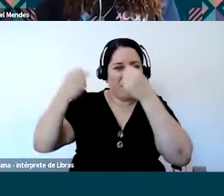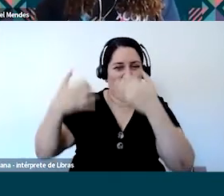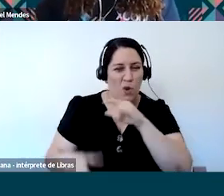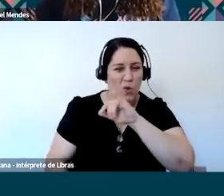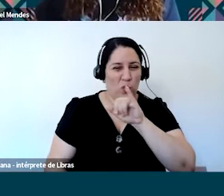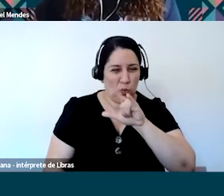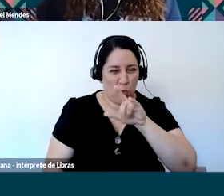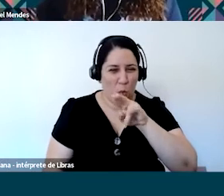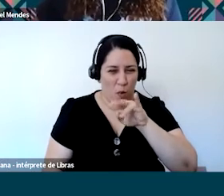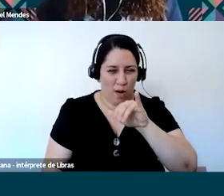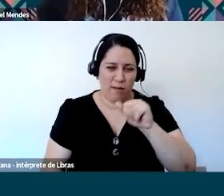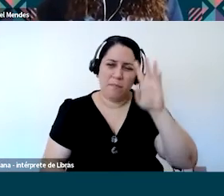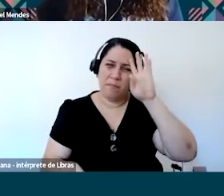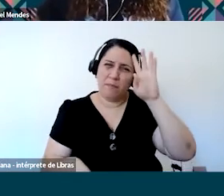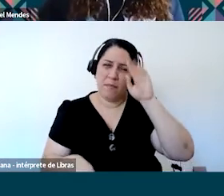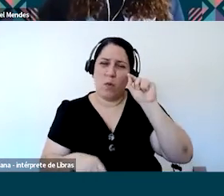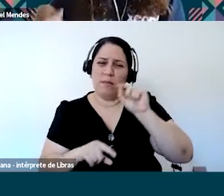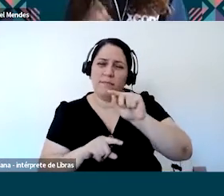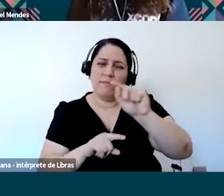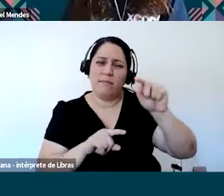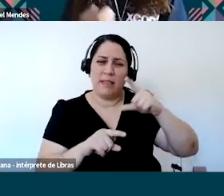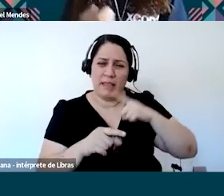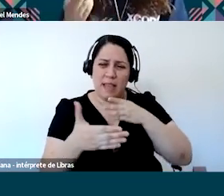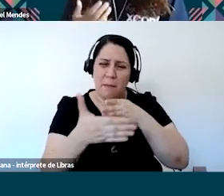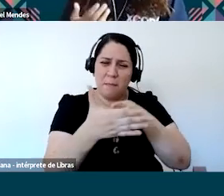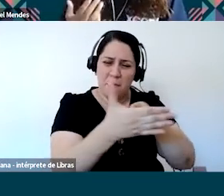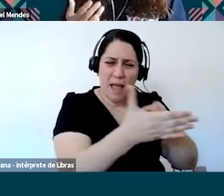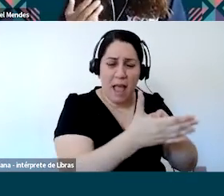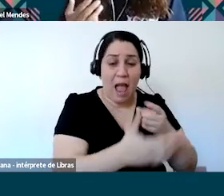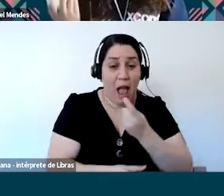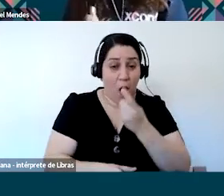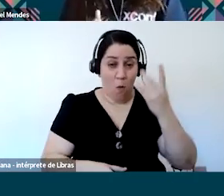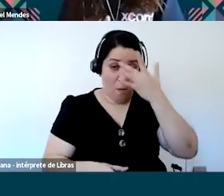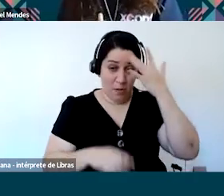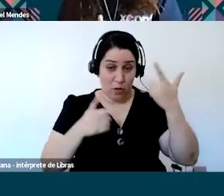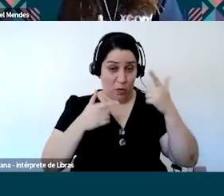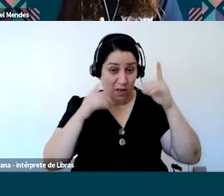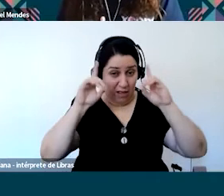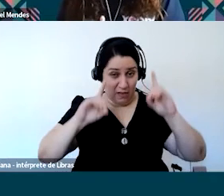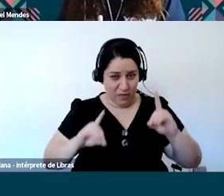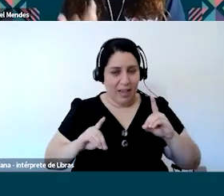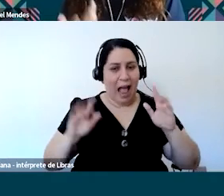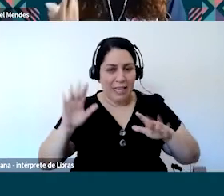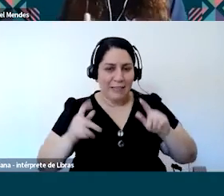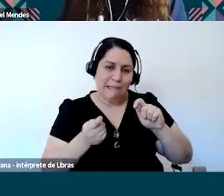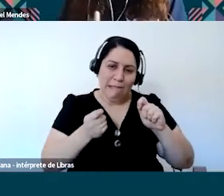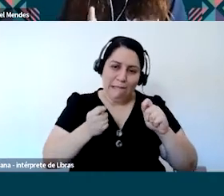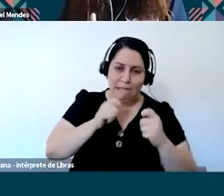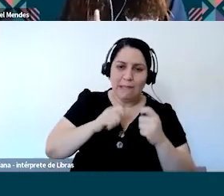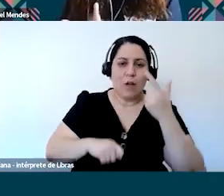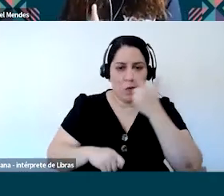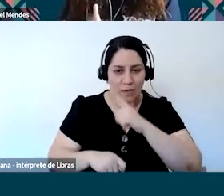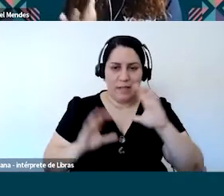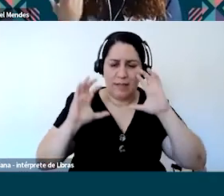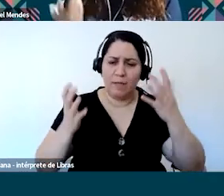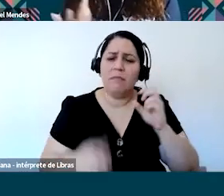a Júlia disse, a gente tem barreiras que as pessoas que não têm nenhum tipo de deficiência até conseguem contornar. Mas e as pessoas que